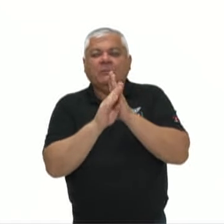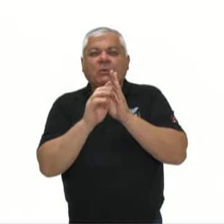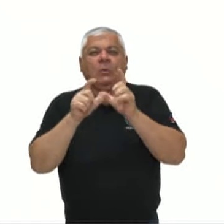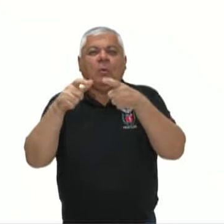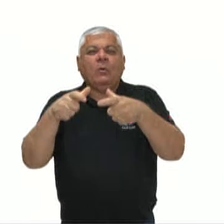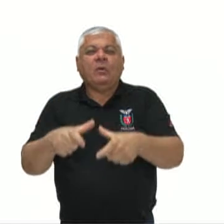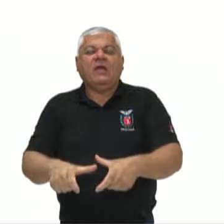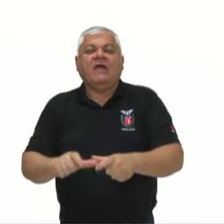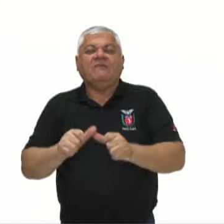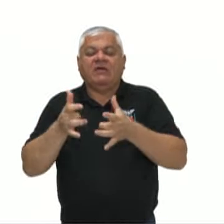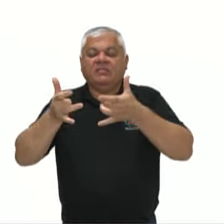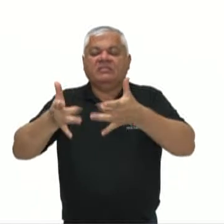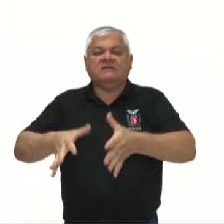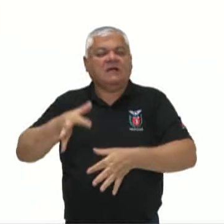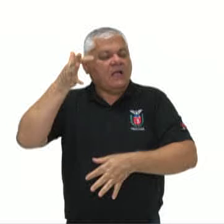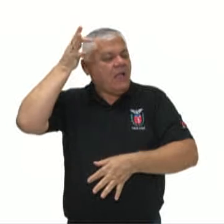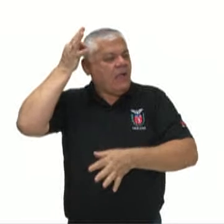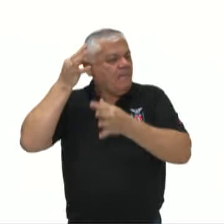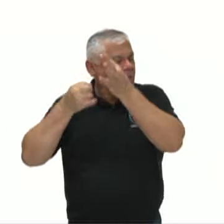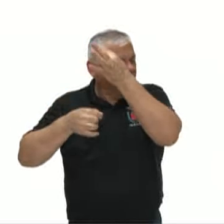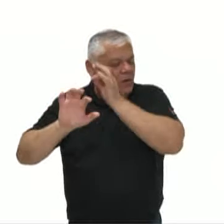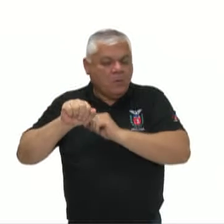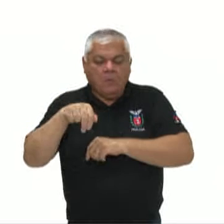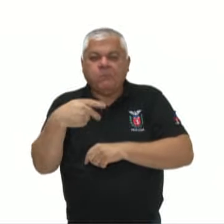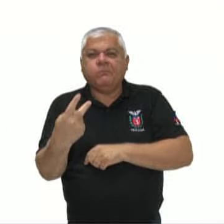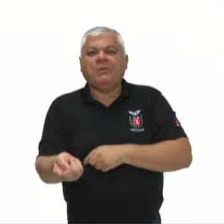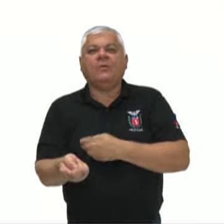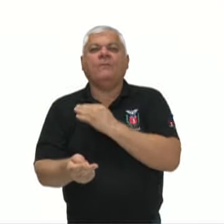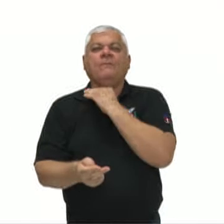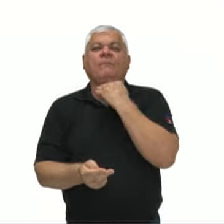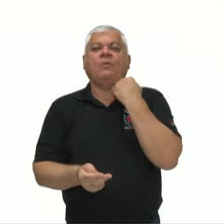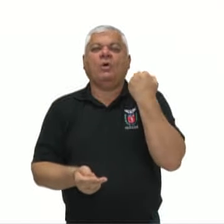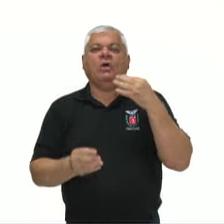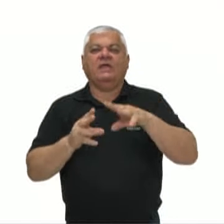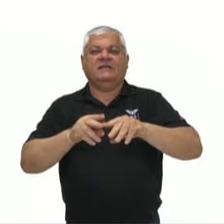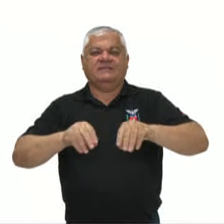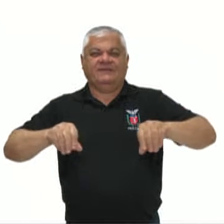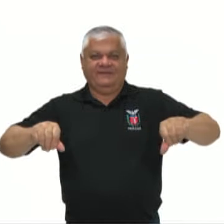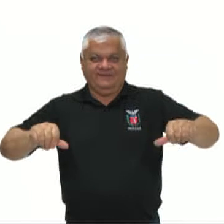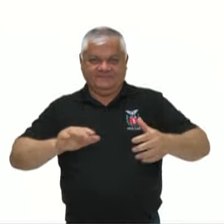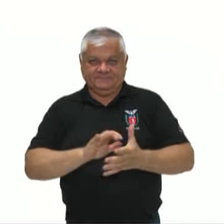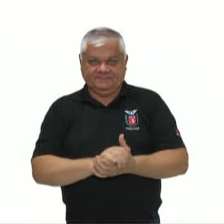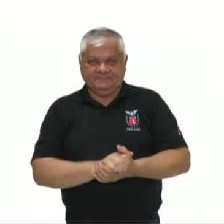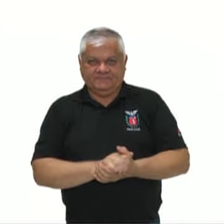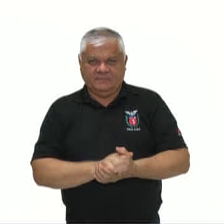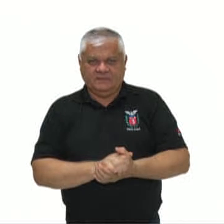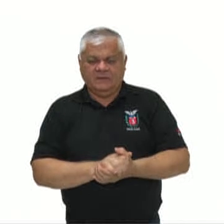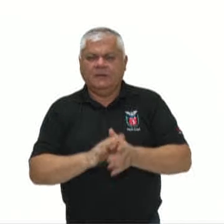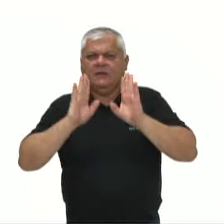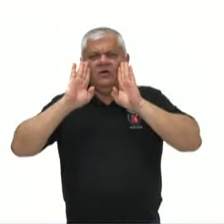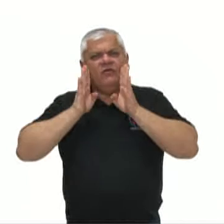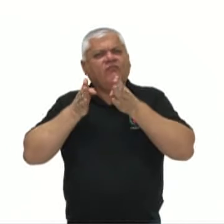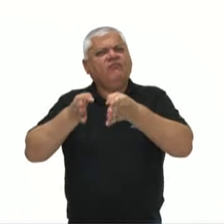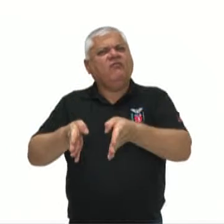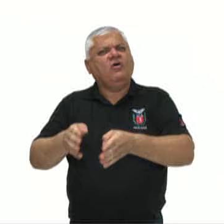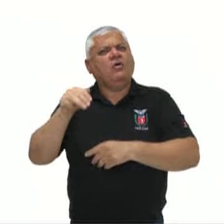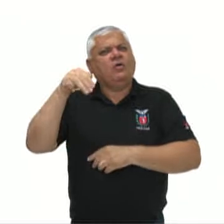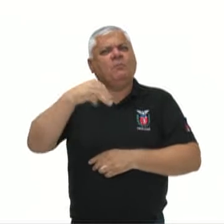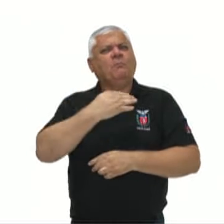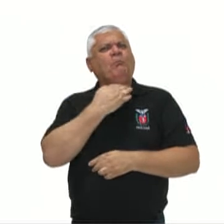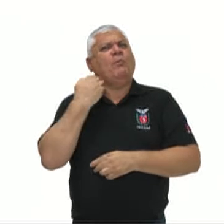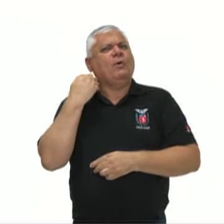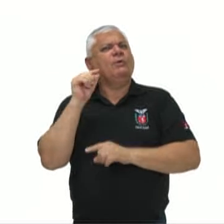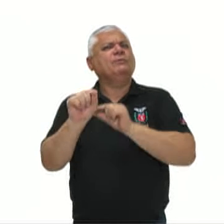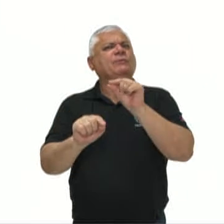deixar-me apenas os cabelos na frialdade inorgânica da terra. Que enfoque é dado à morte nas